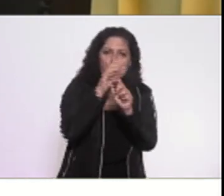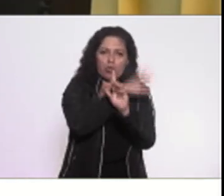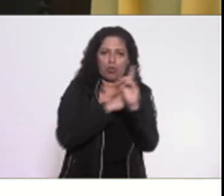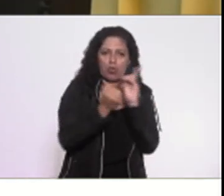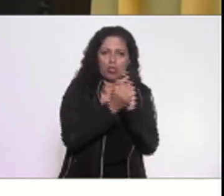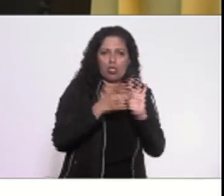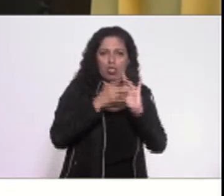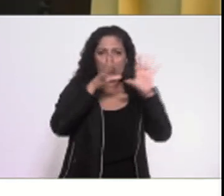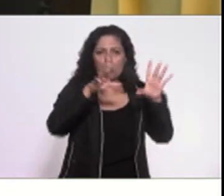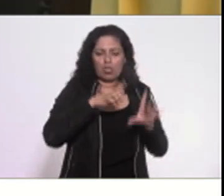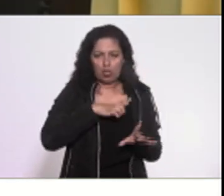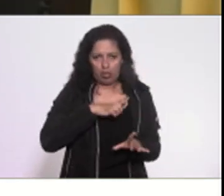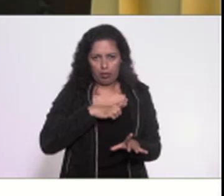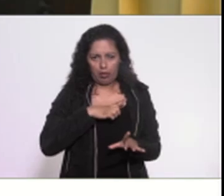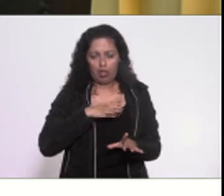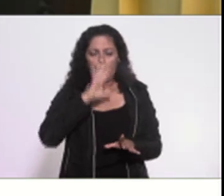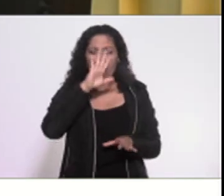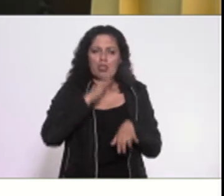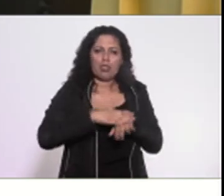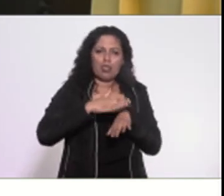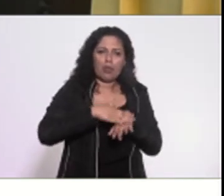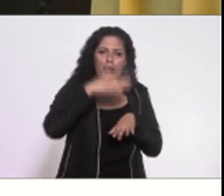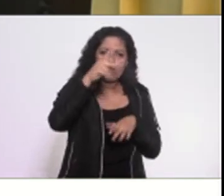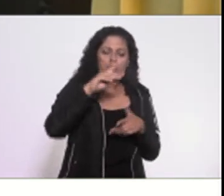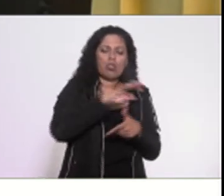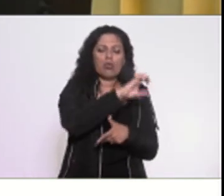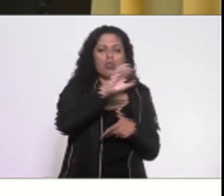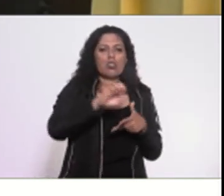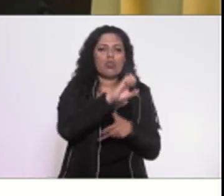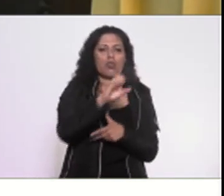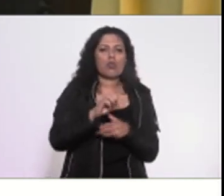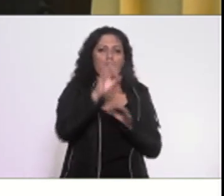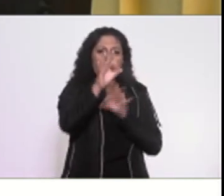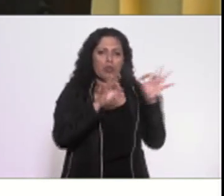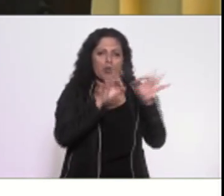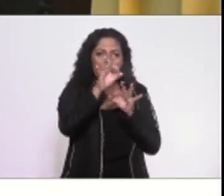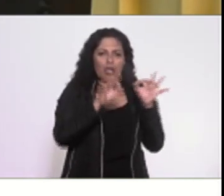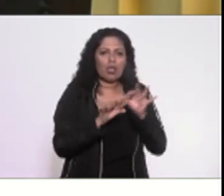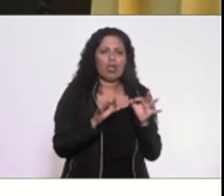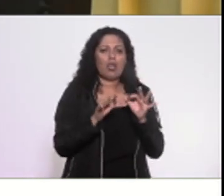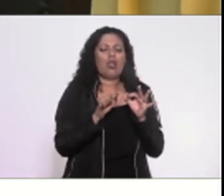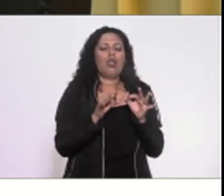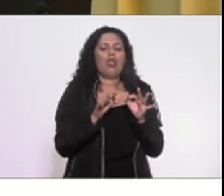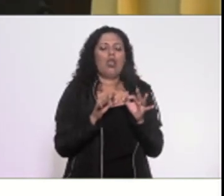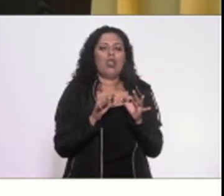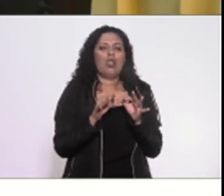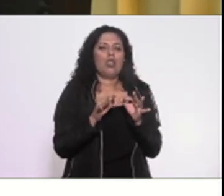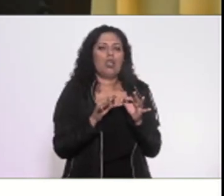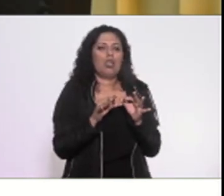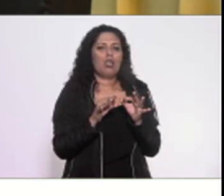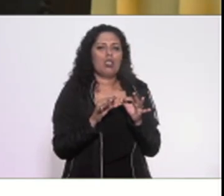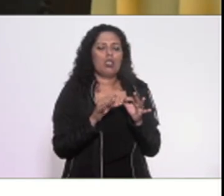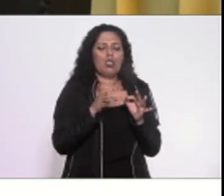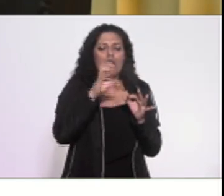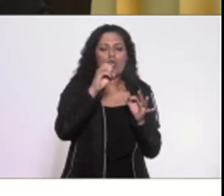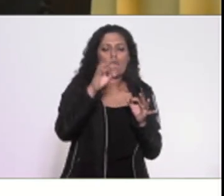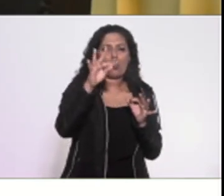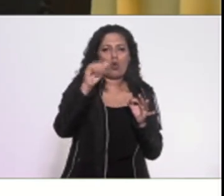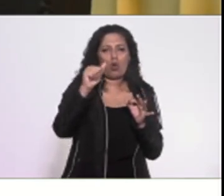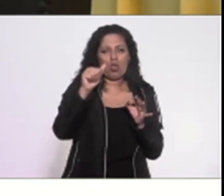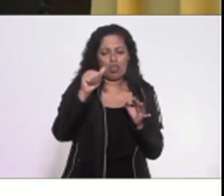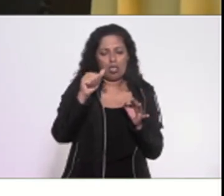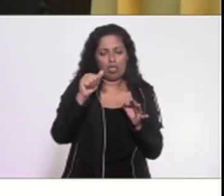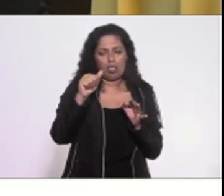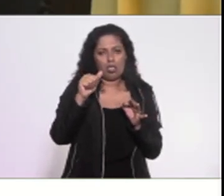interesse do Poder Executivo incluir, estabelecer as vagas ou as inscrições ou uma cota, o que